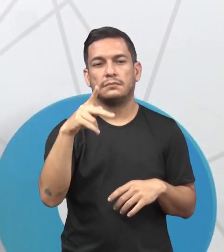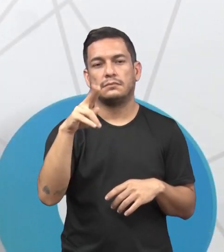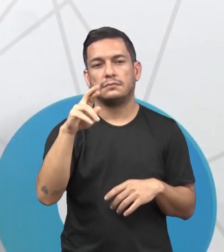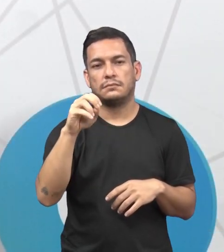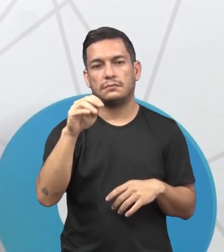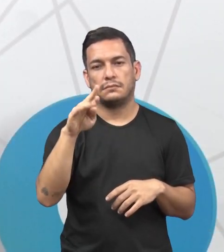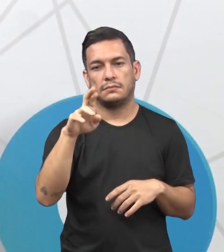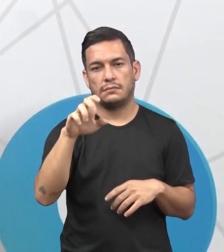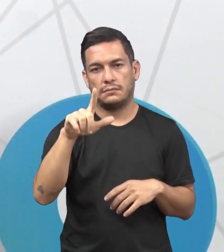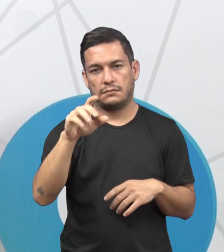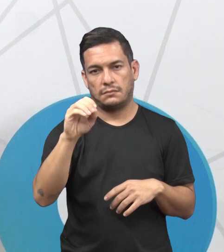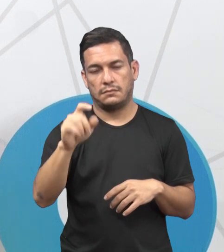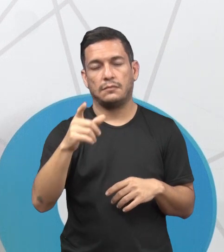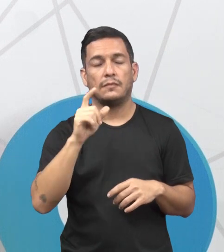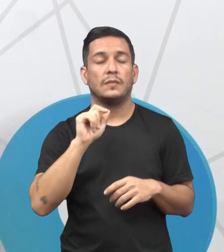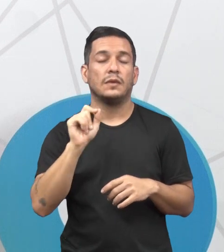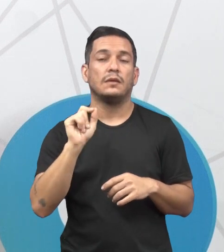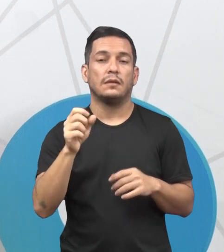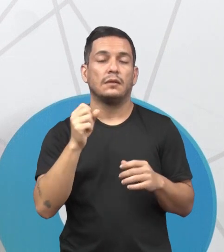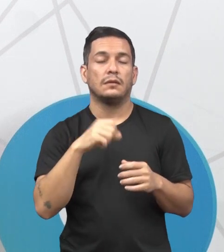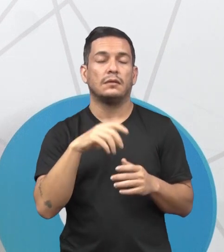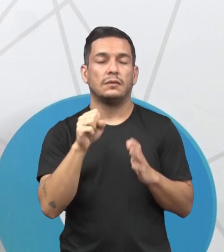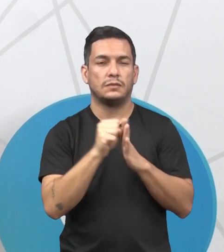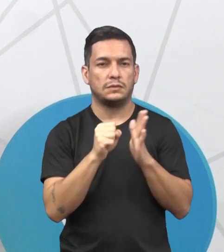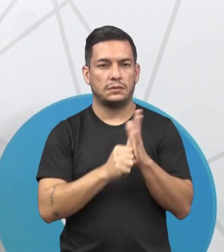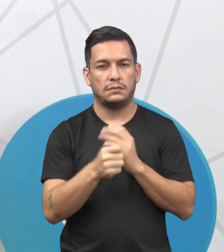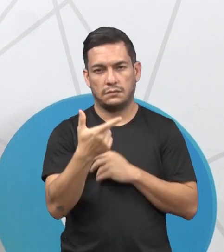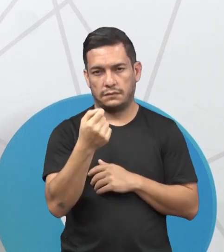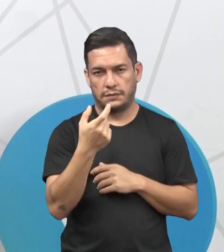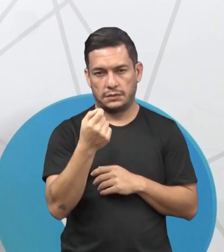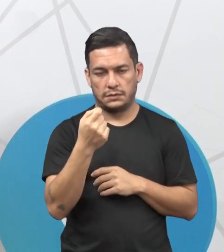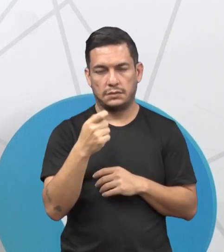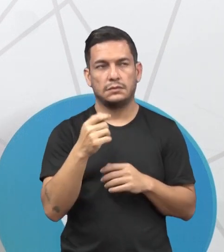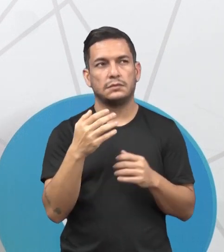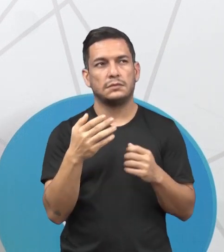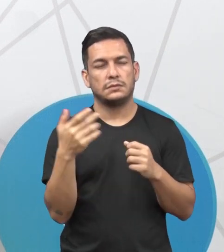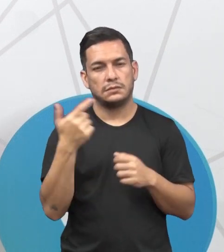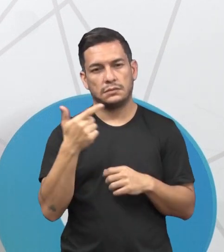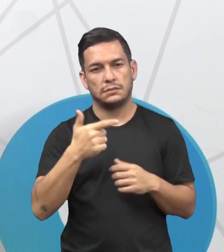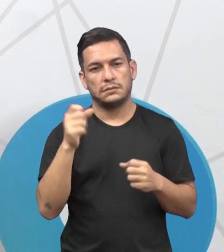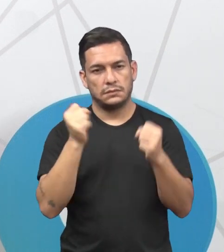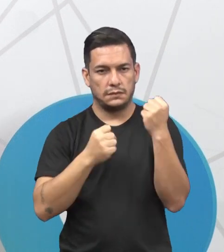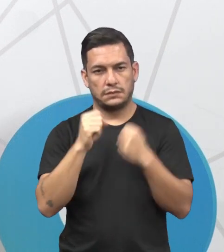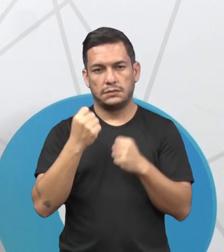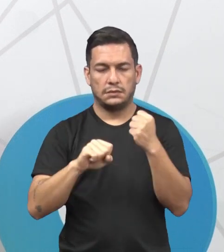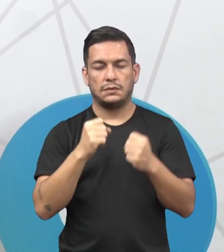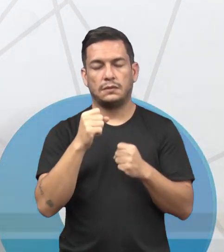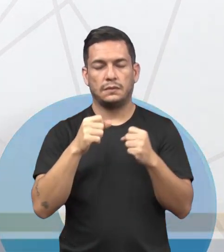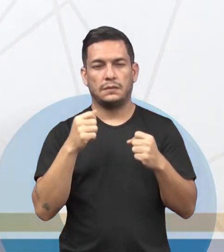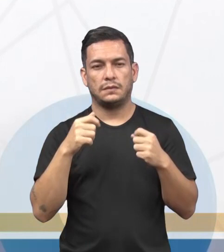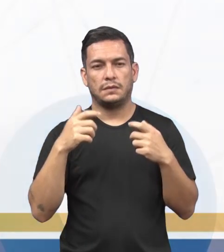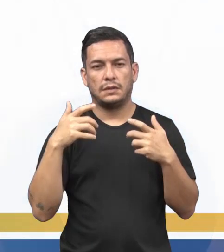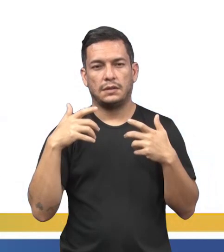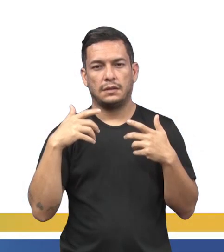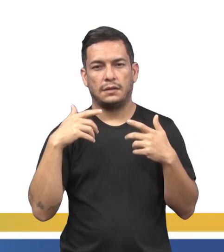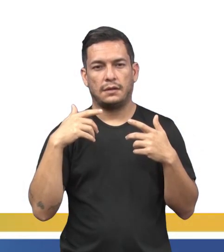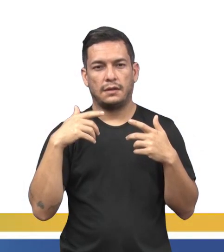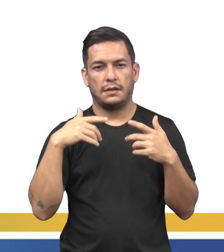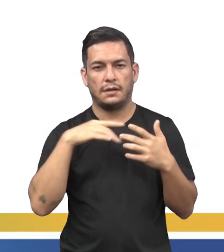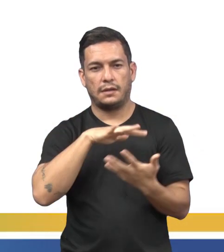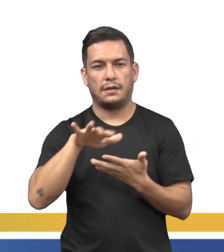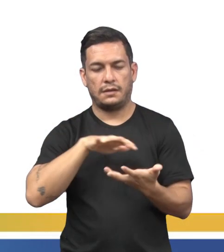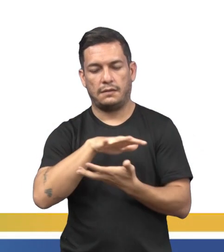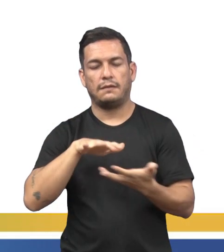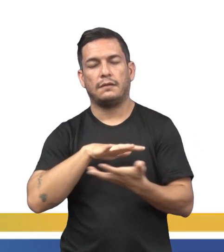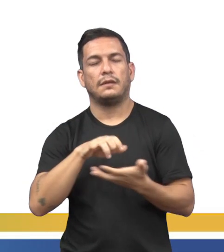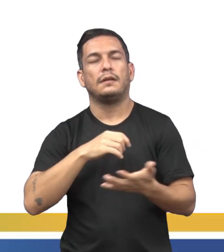petróleo. Então o petróleo tornou-se, a partir do século XX, a partir da segunda revolução industrial, uma fonte fundamental, ele se